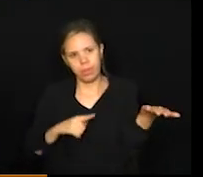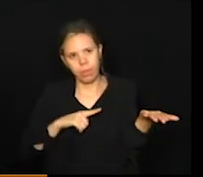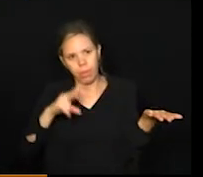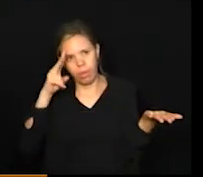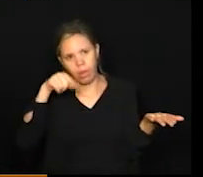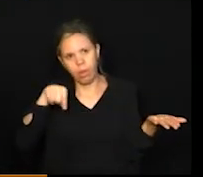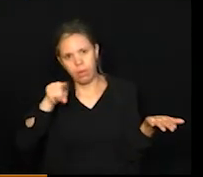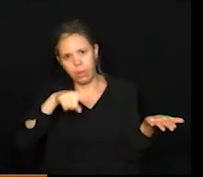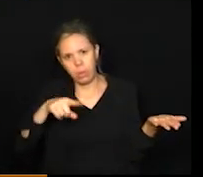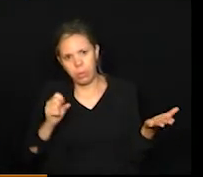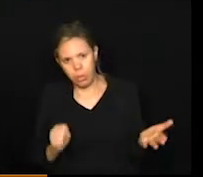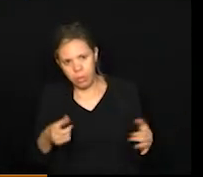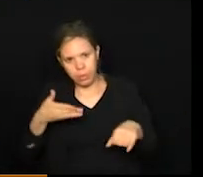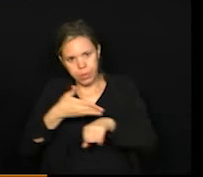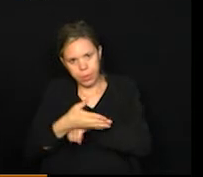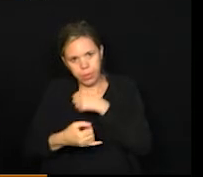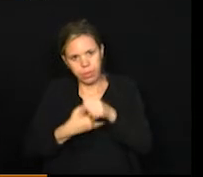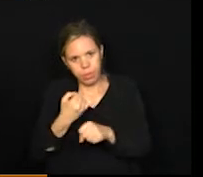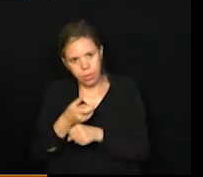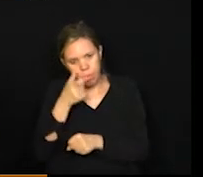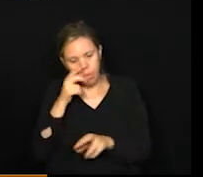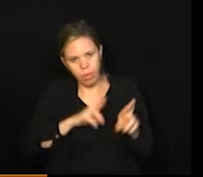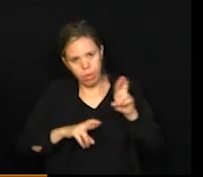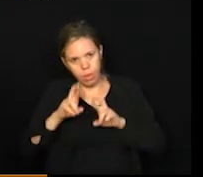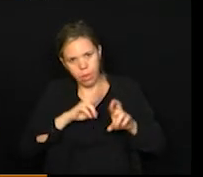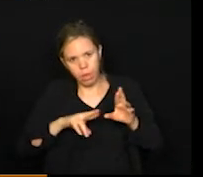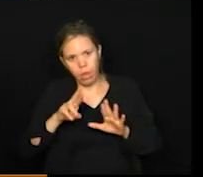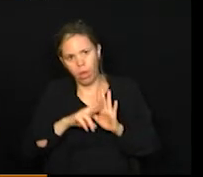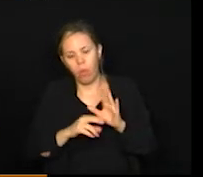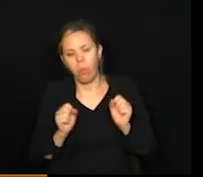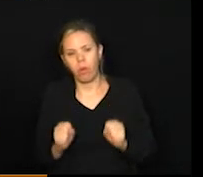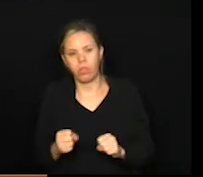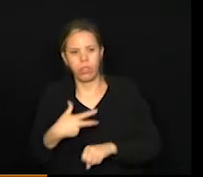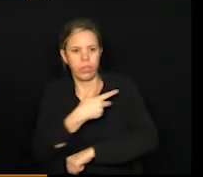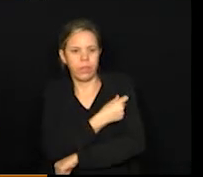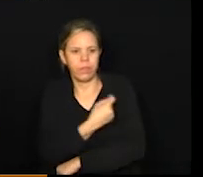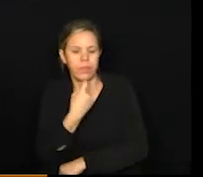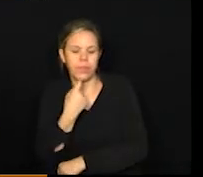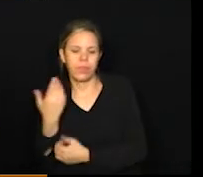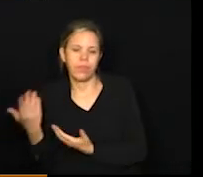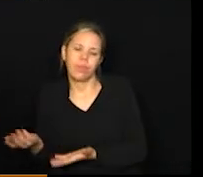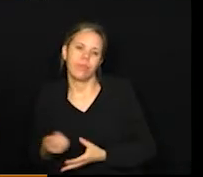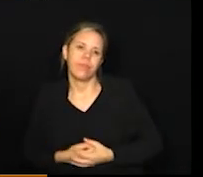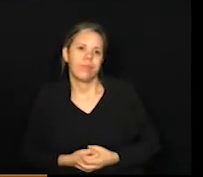ainda você pode entrar também no